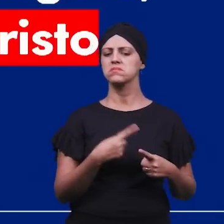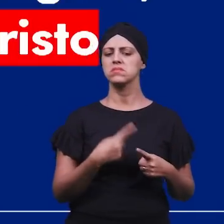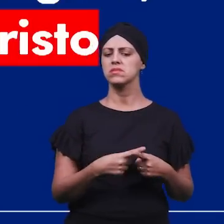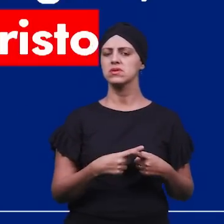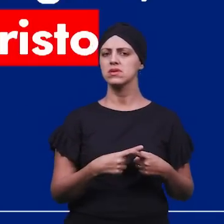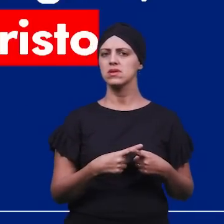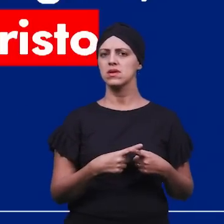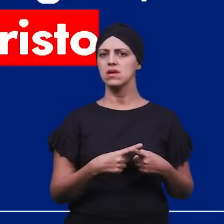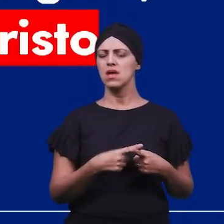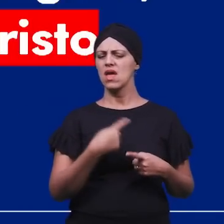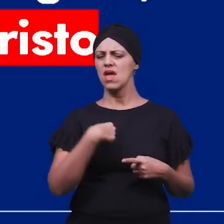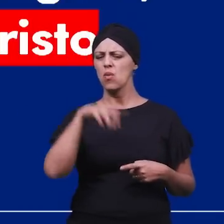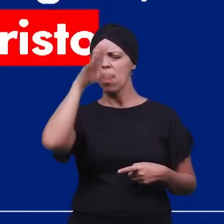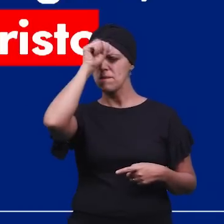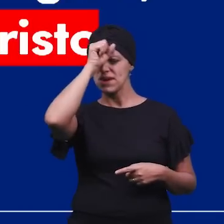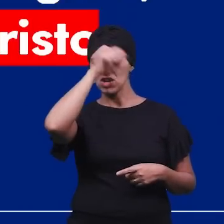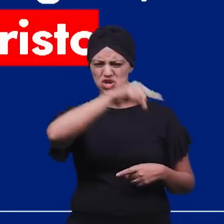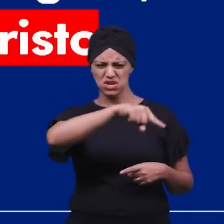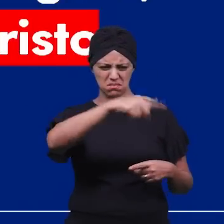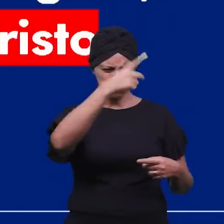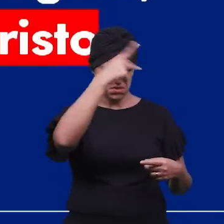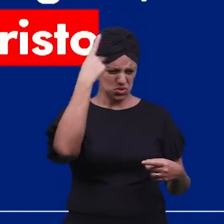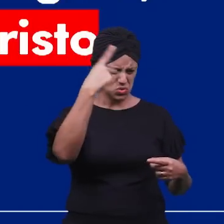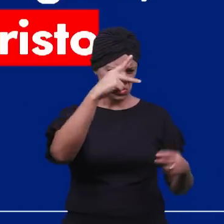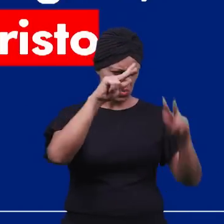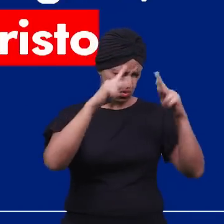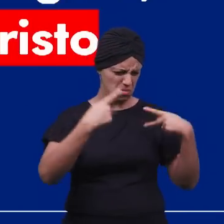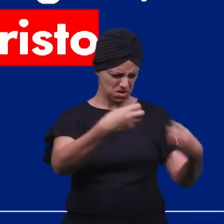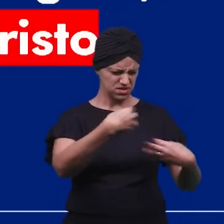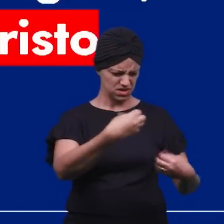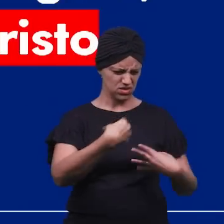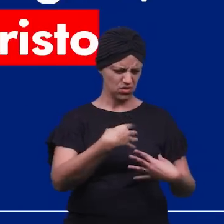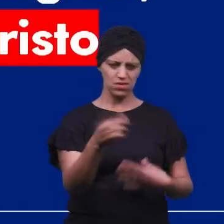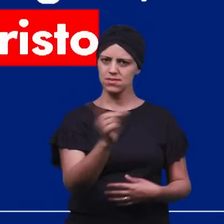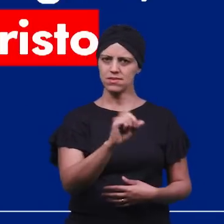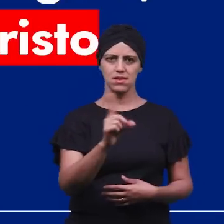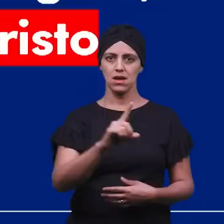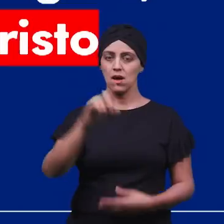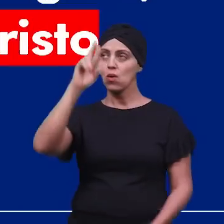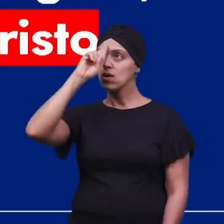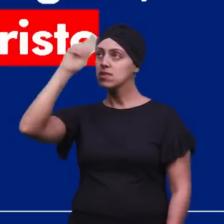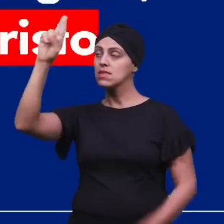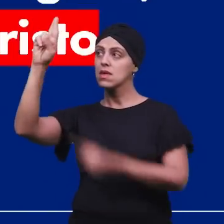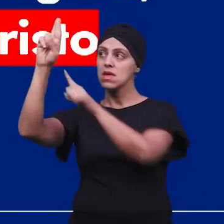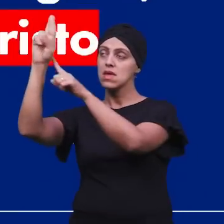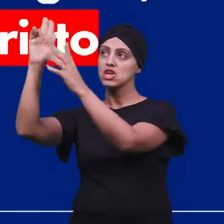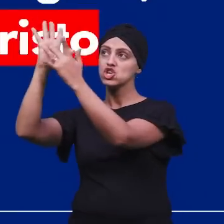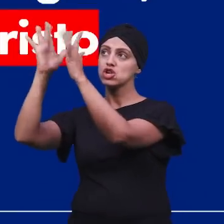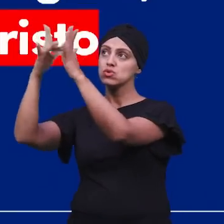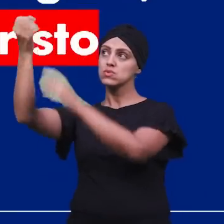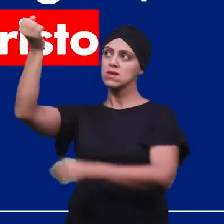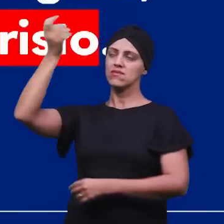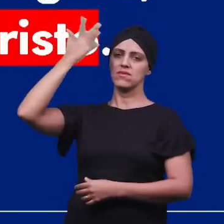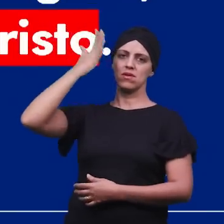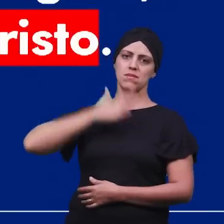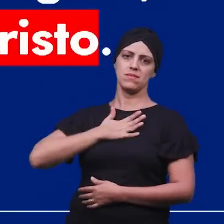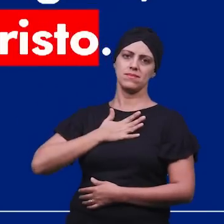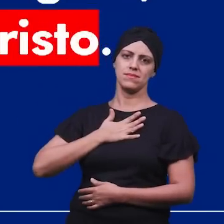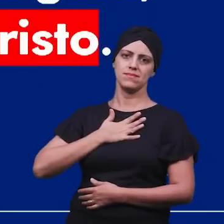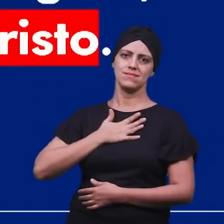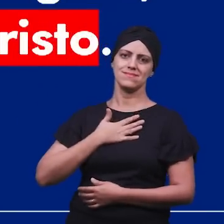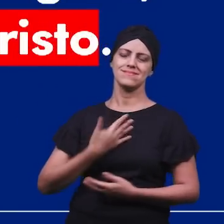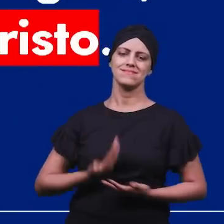não o recebi, nem aprendi de homem algum, mas pela revelação de